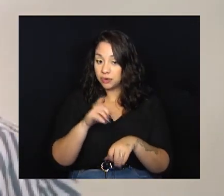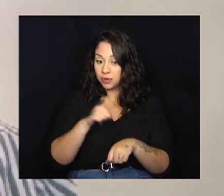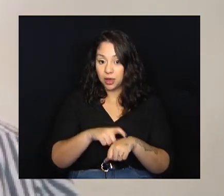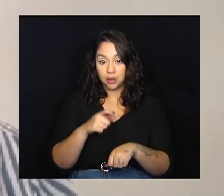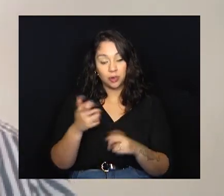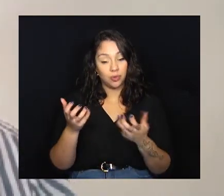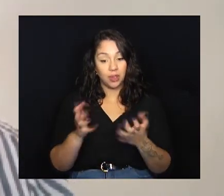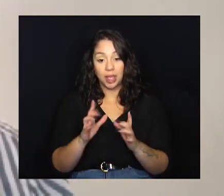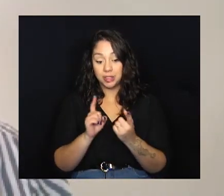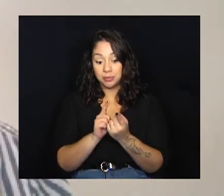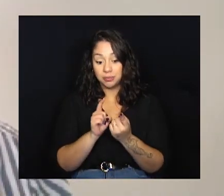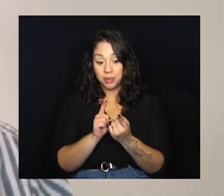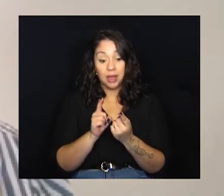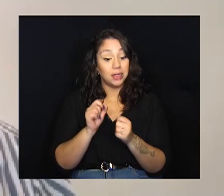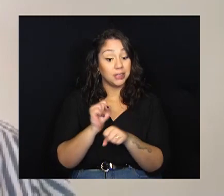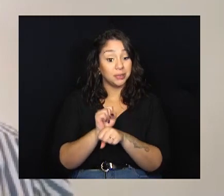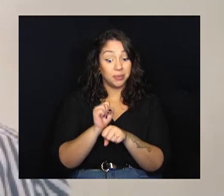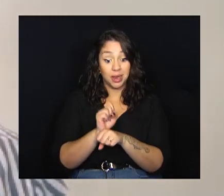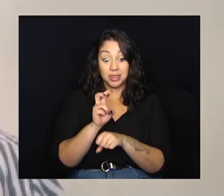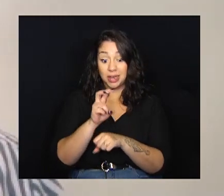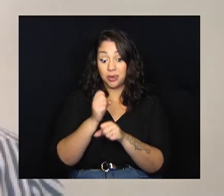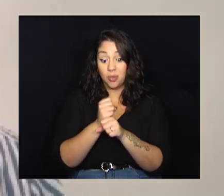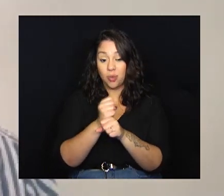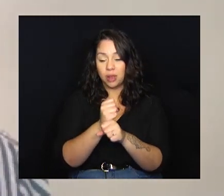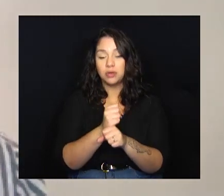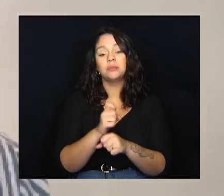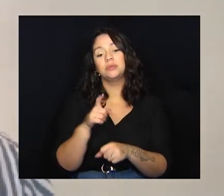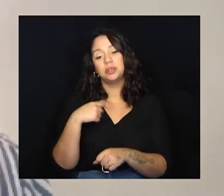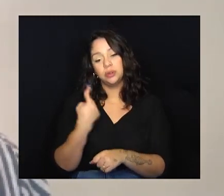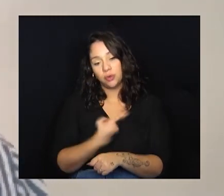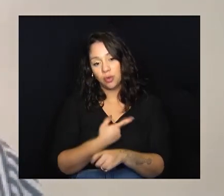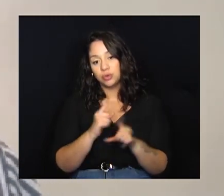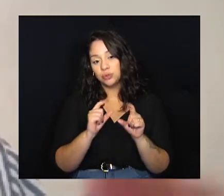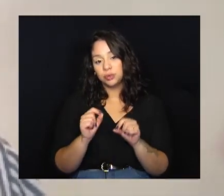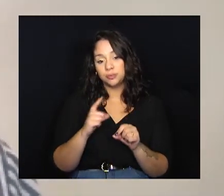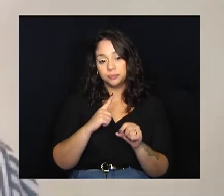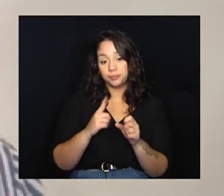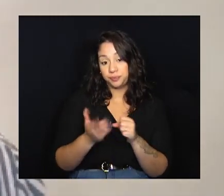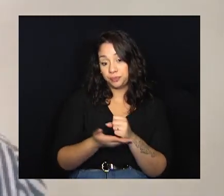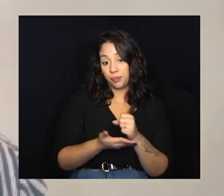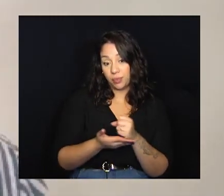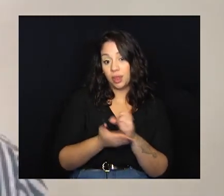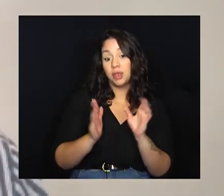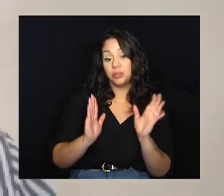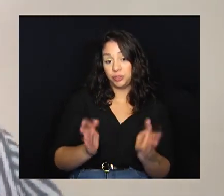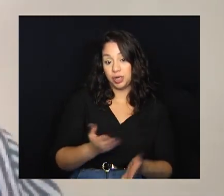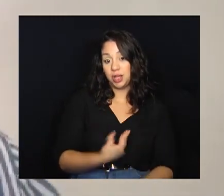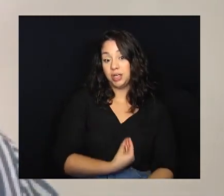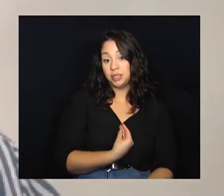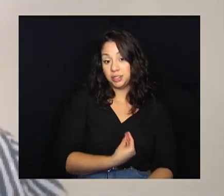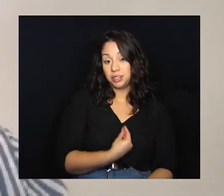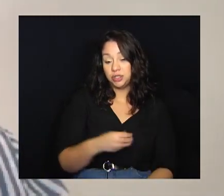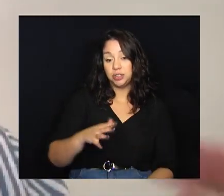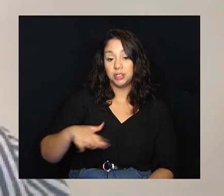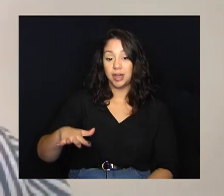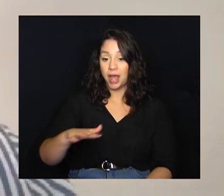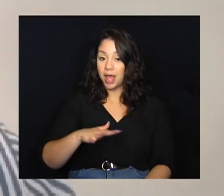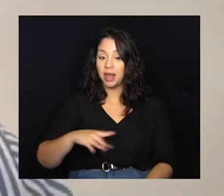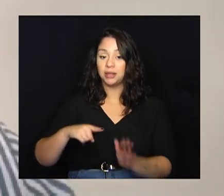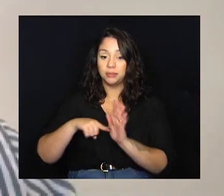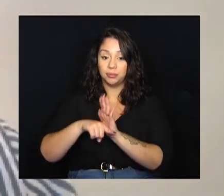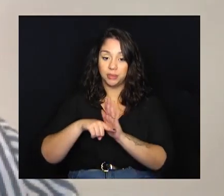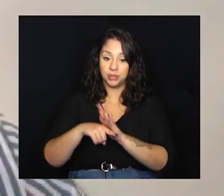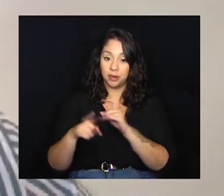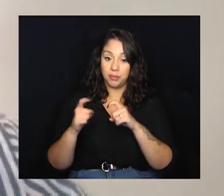não quer esperar daqui cinco anos para tomar uma decisão então a gente acaba se respaldando do que nós temos na literatura médica hoje para